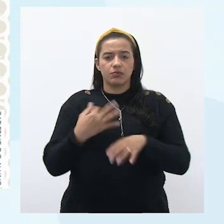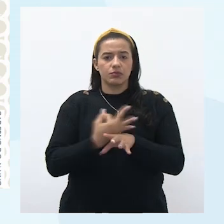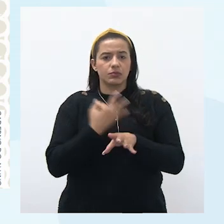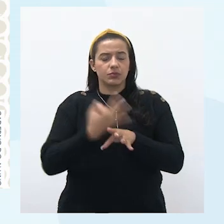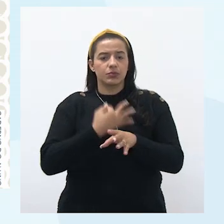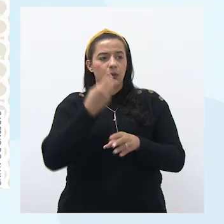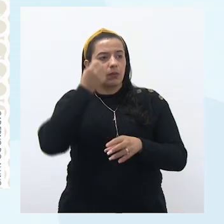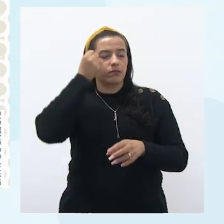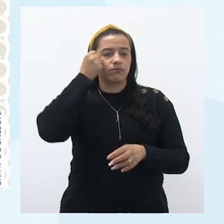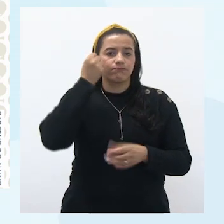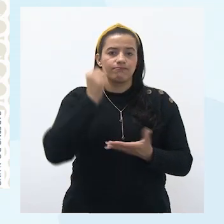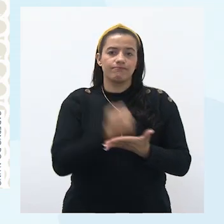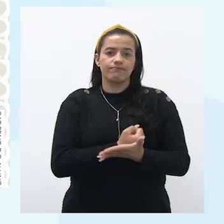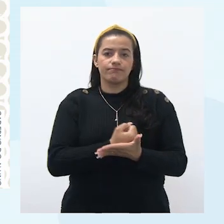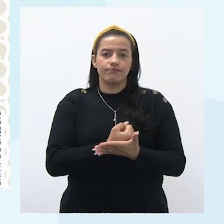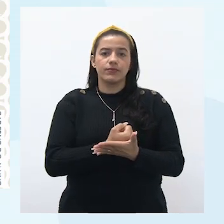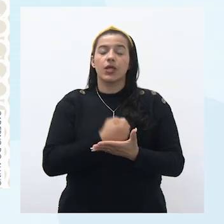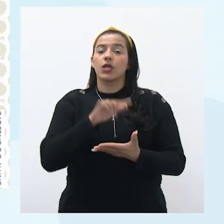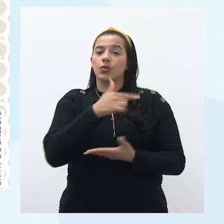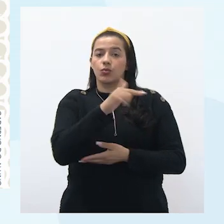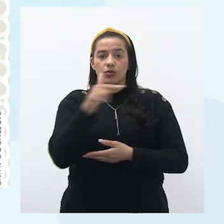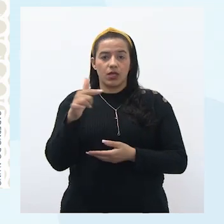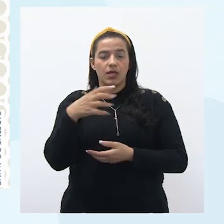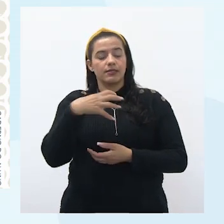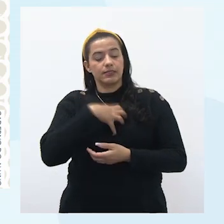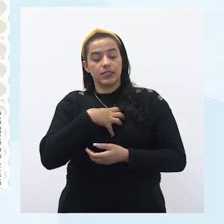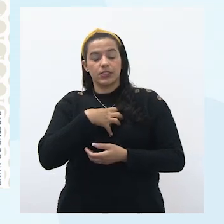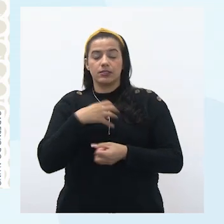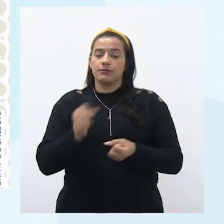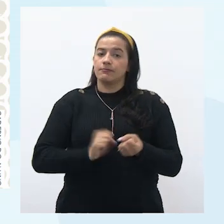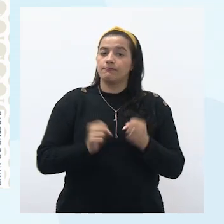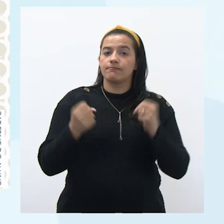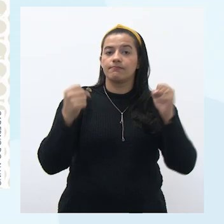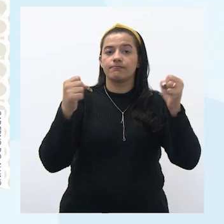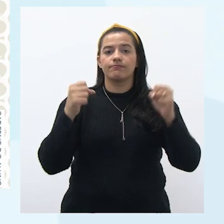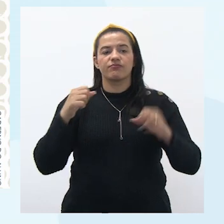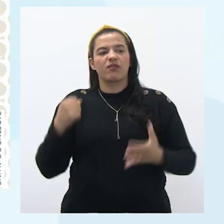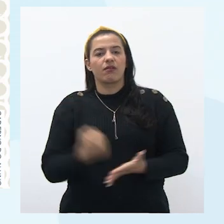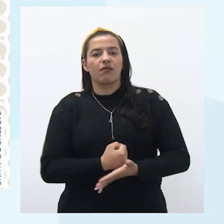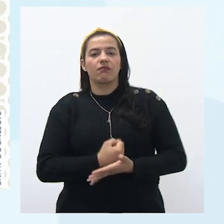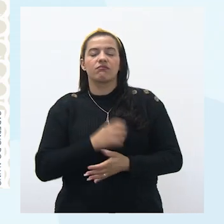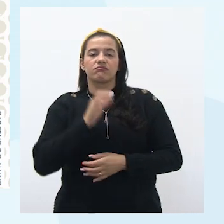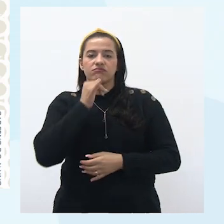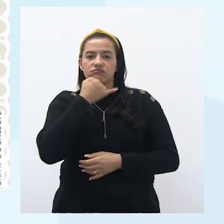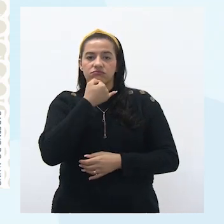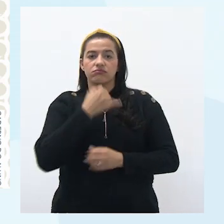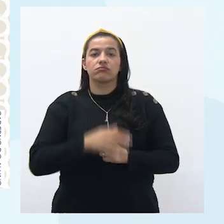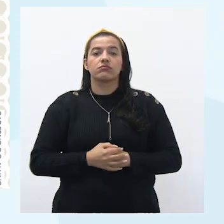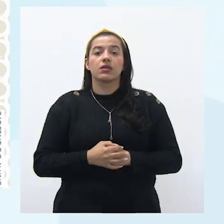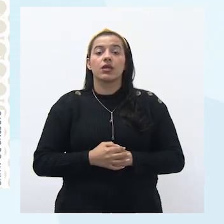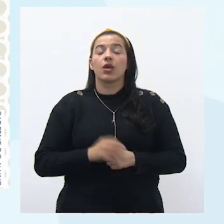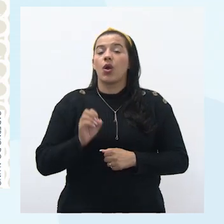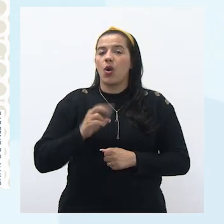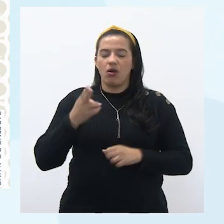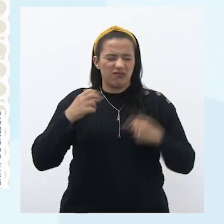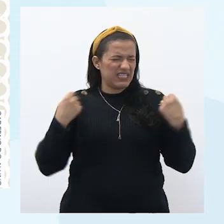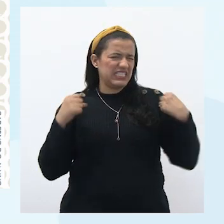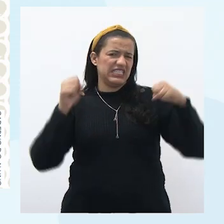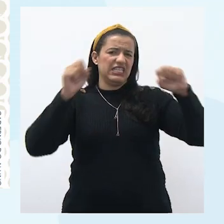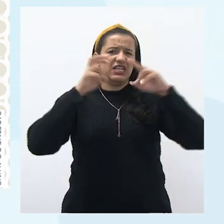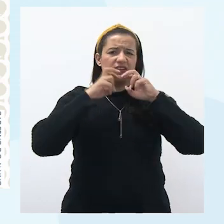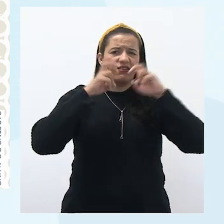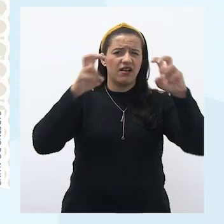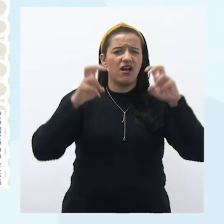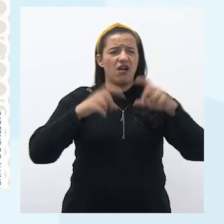frustração, tendemos a nos sentir irritados e chateados, ou mesmo explodir de raiva porque